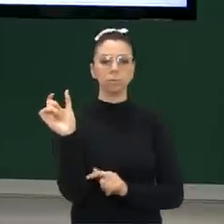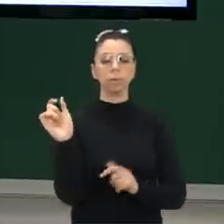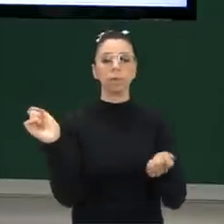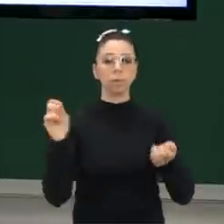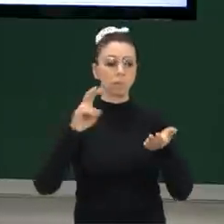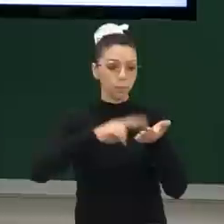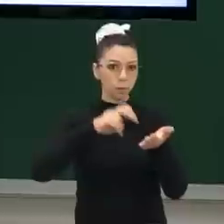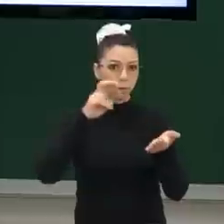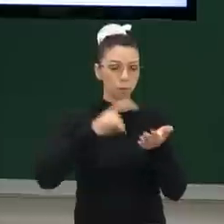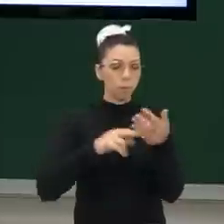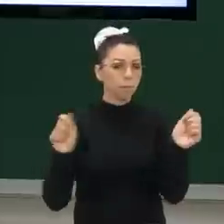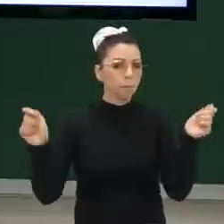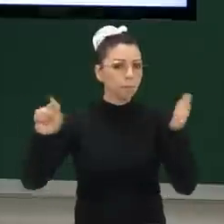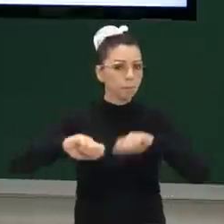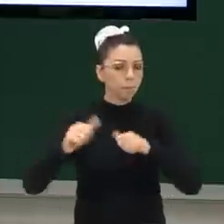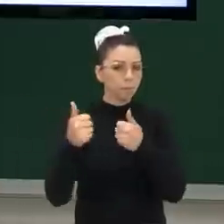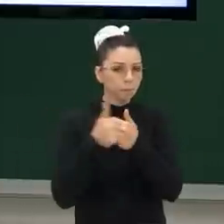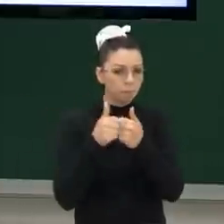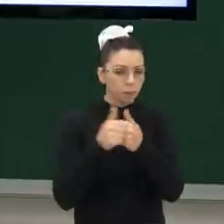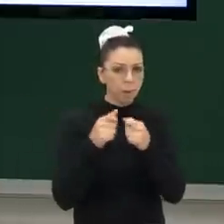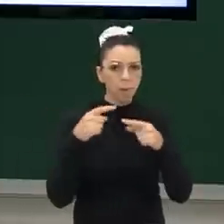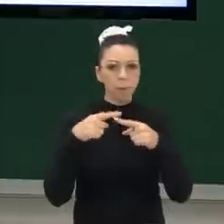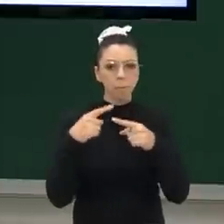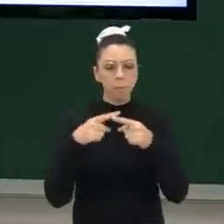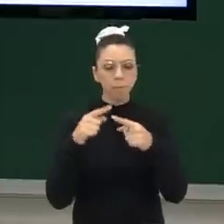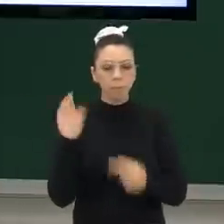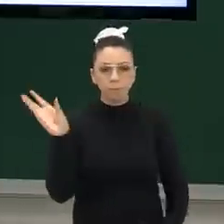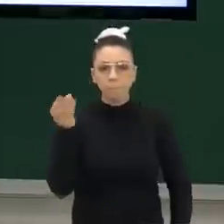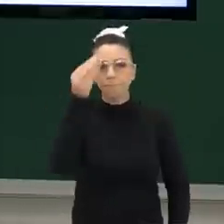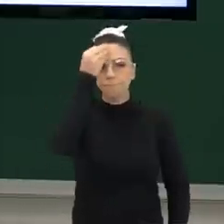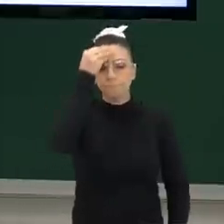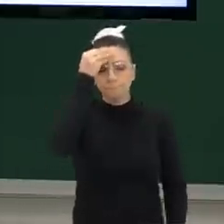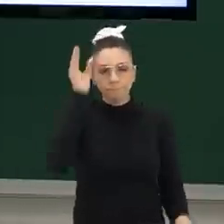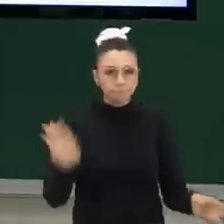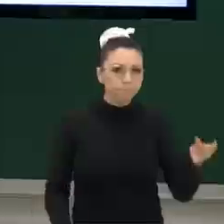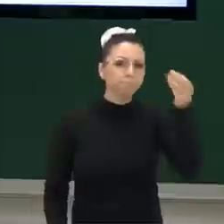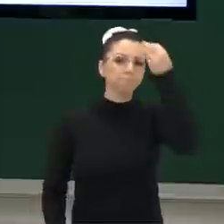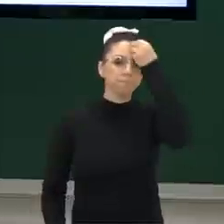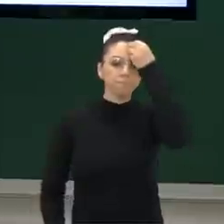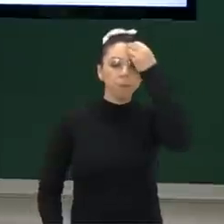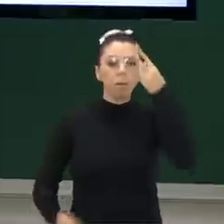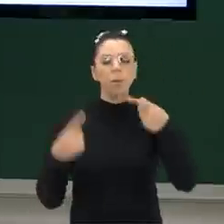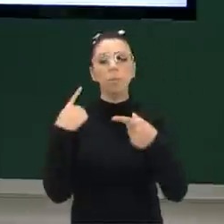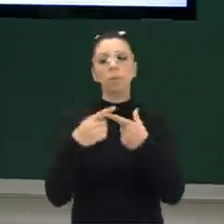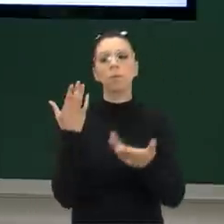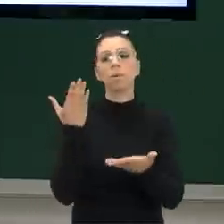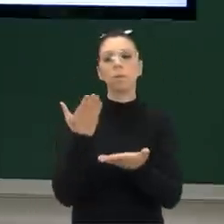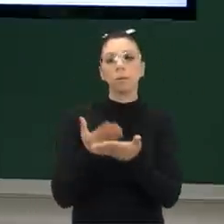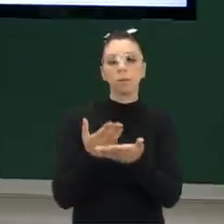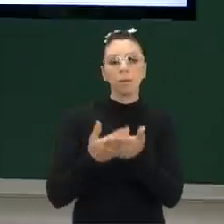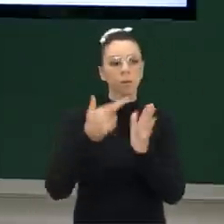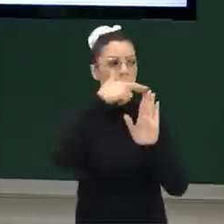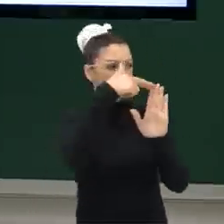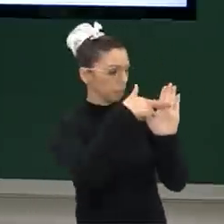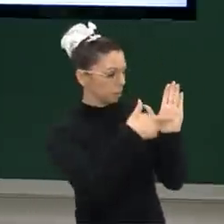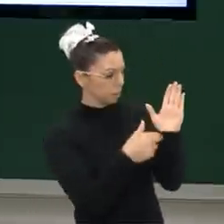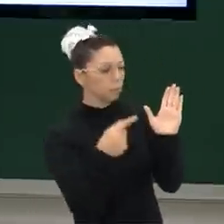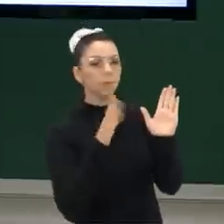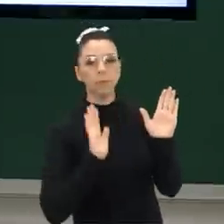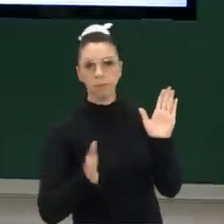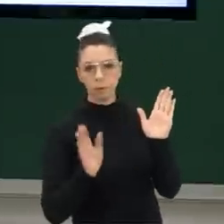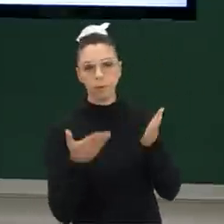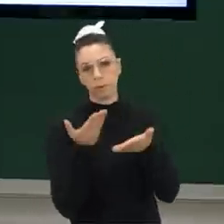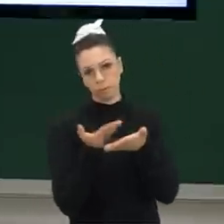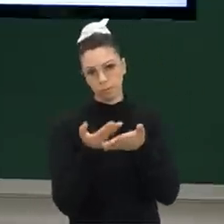tem que estar sempre perto da gente e a gente vai memorizando, aula por aula, todas aquelas regrinhas que nós já